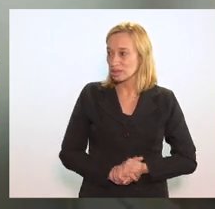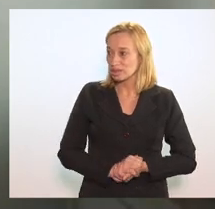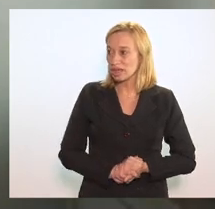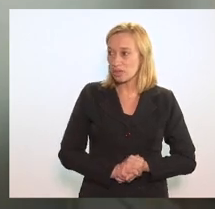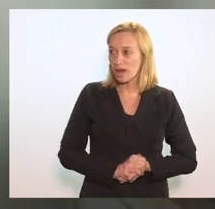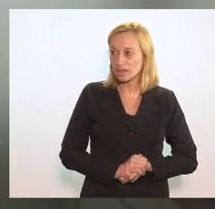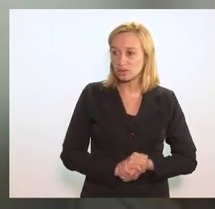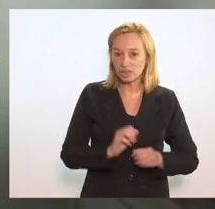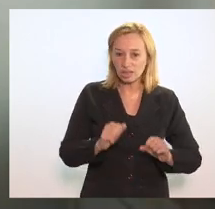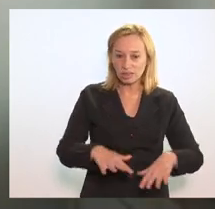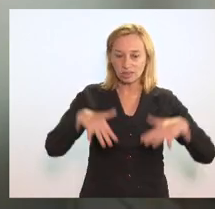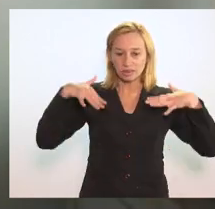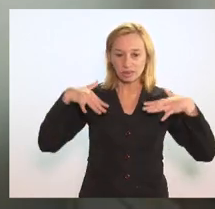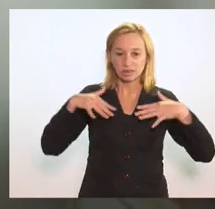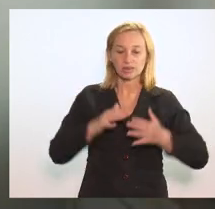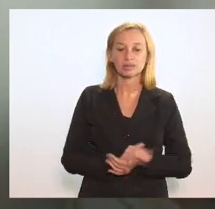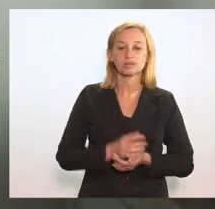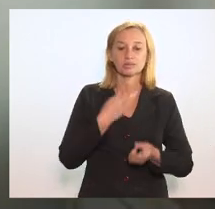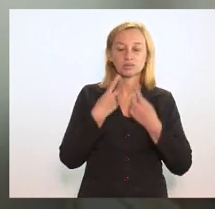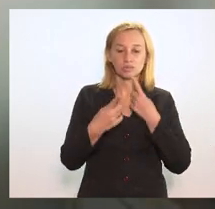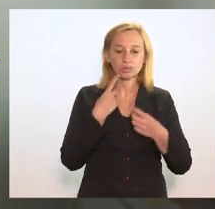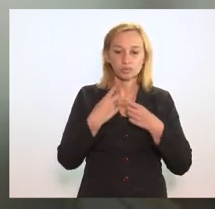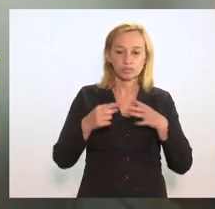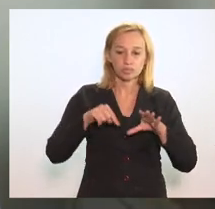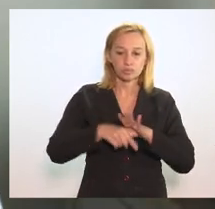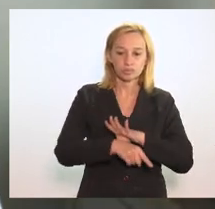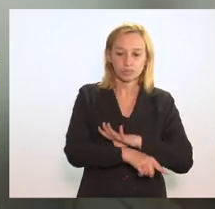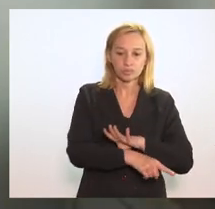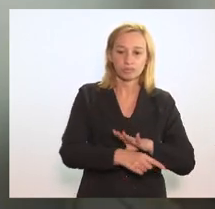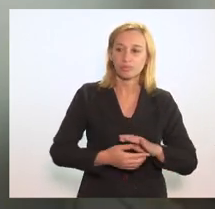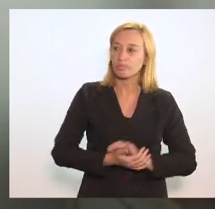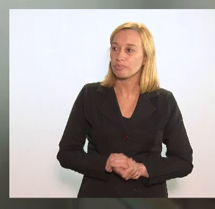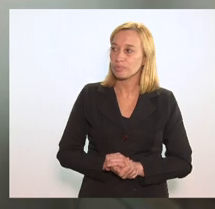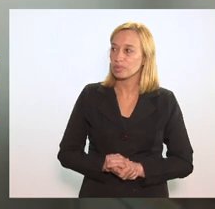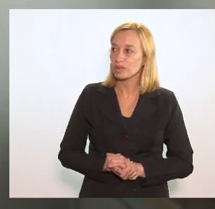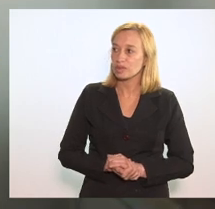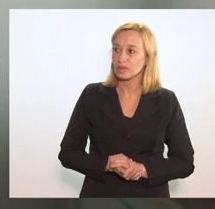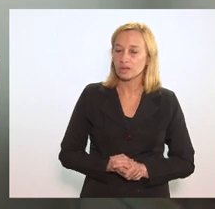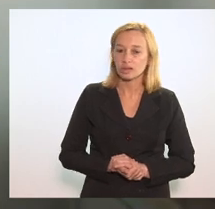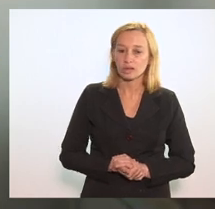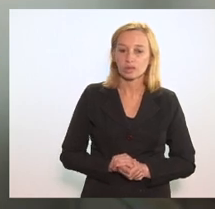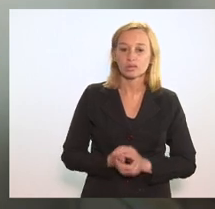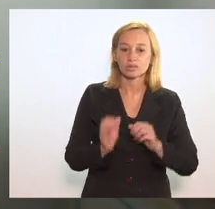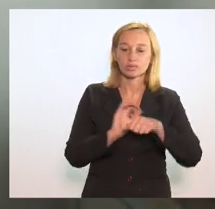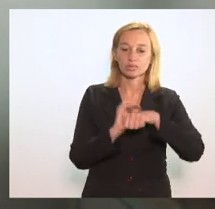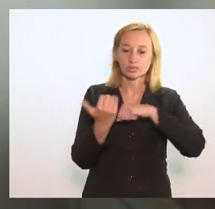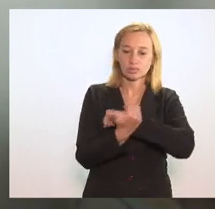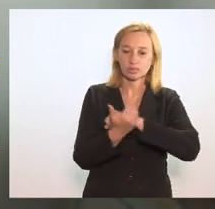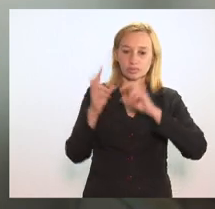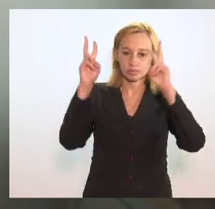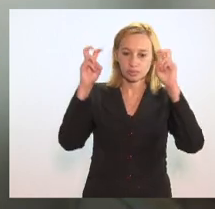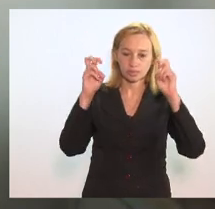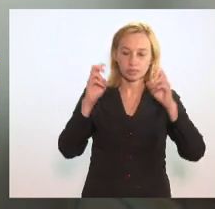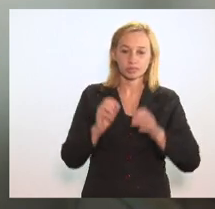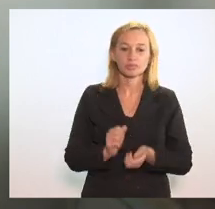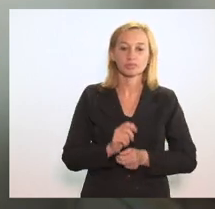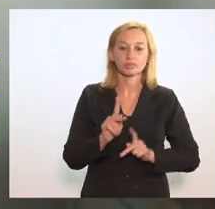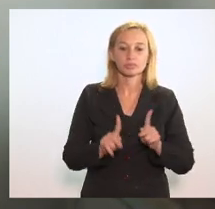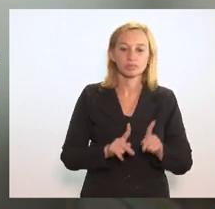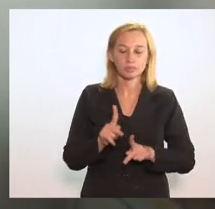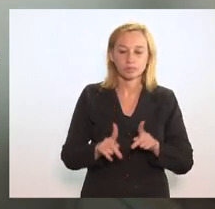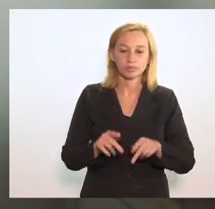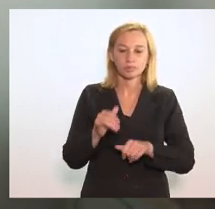plenário discutia intensamente os danos da Covid na